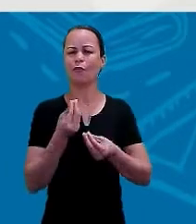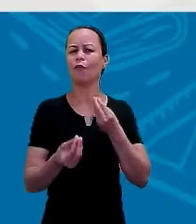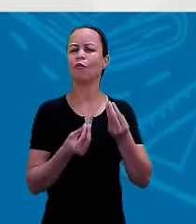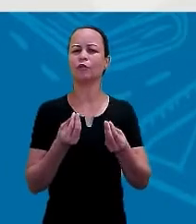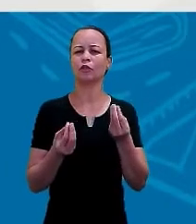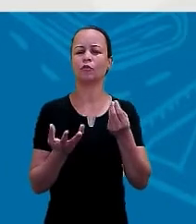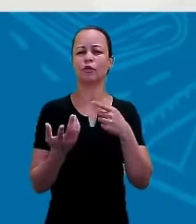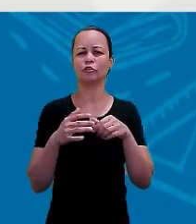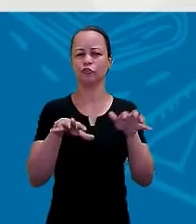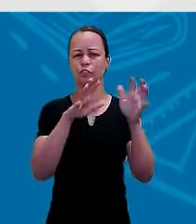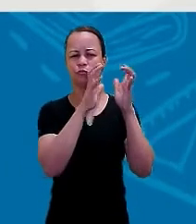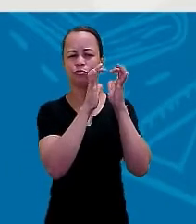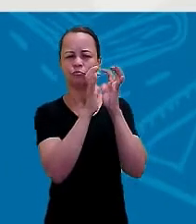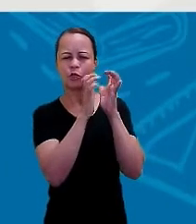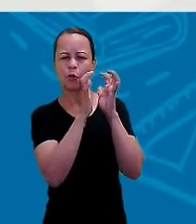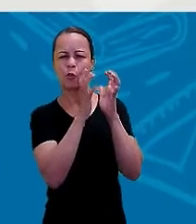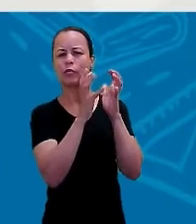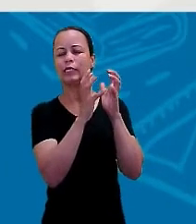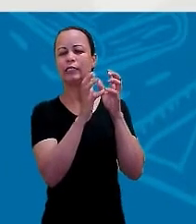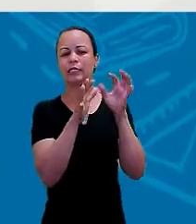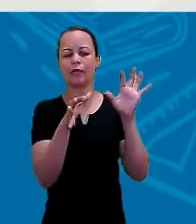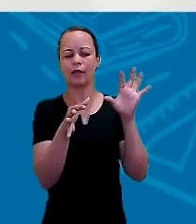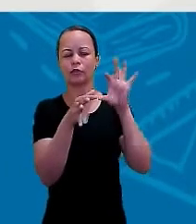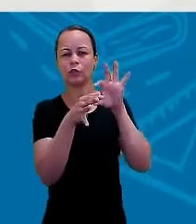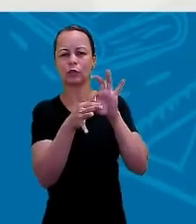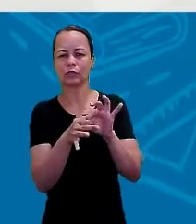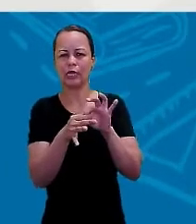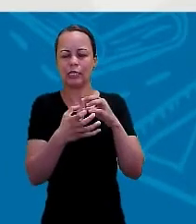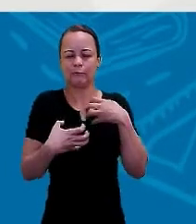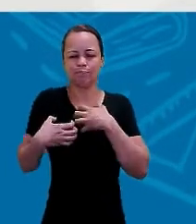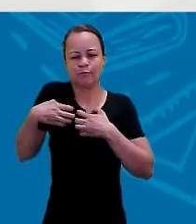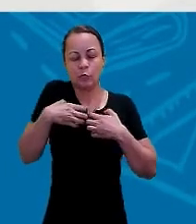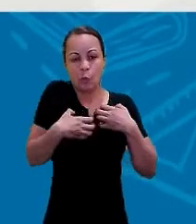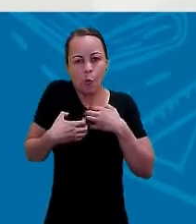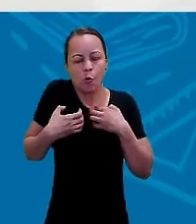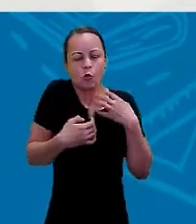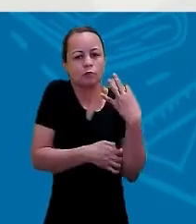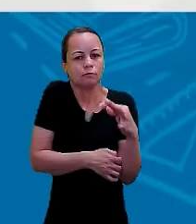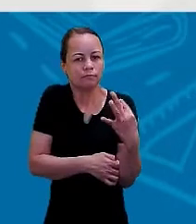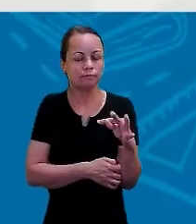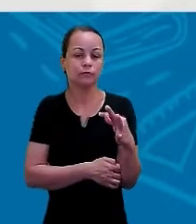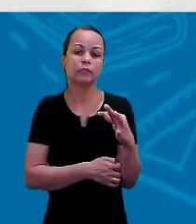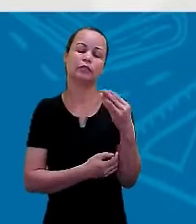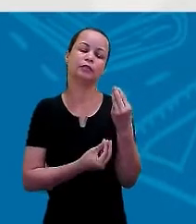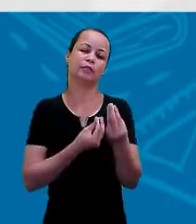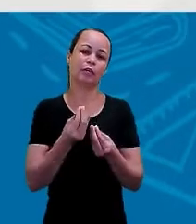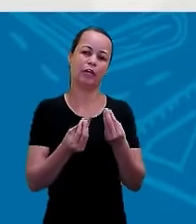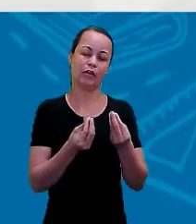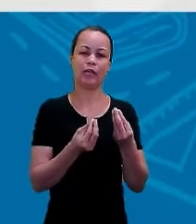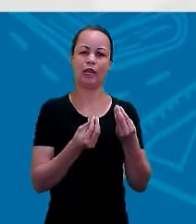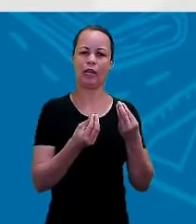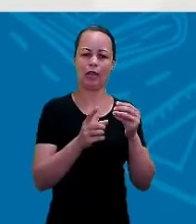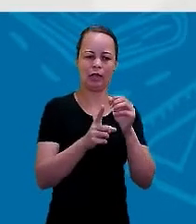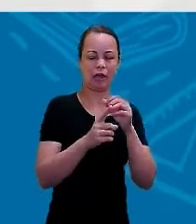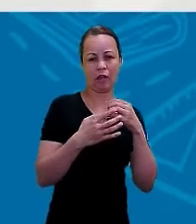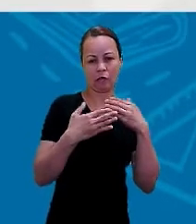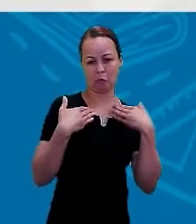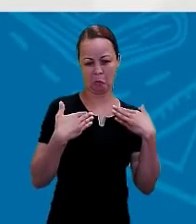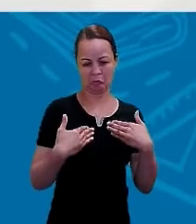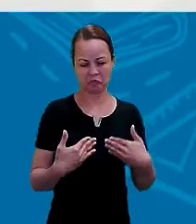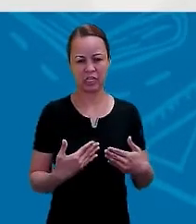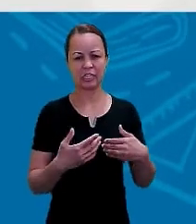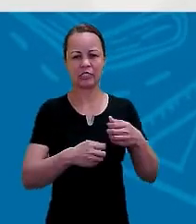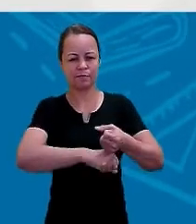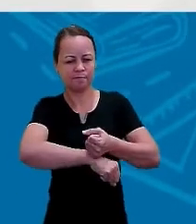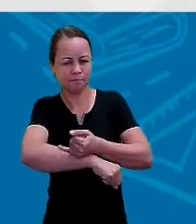quais são as áreas do cérebro que estariam associadas à angústia da dor. Seja ela física, seja ela emocional, ou